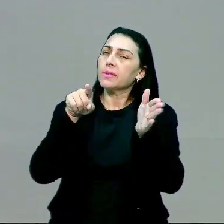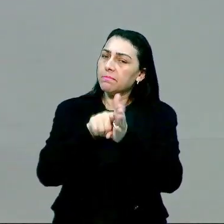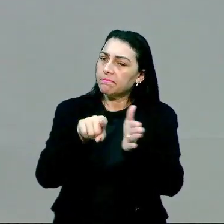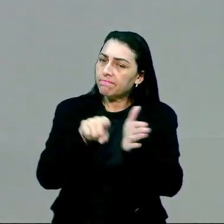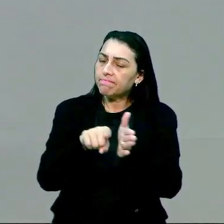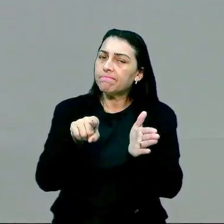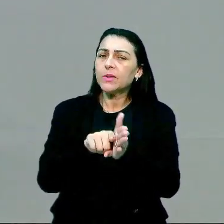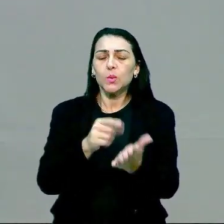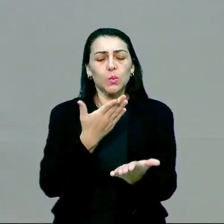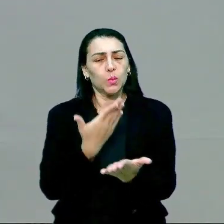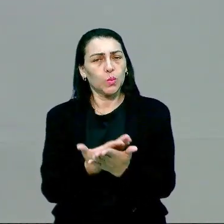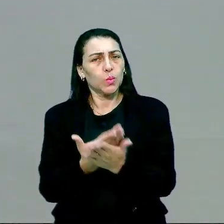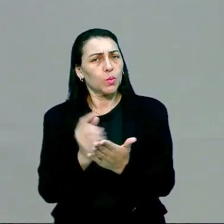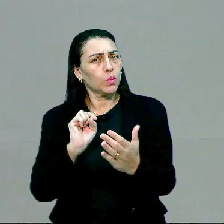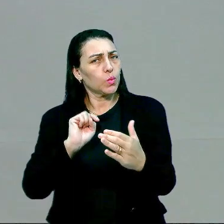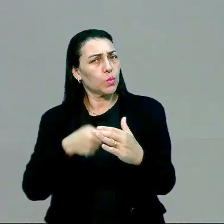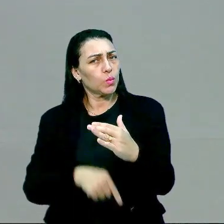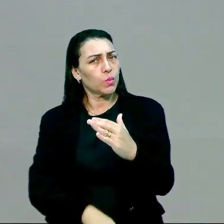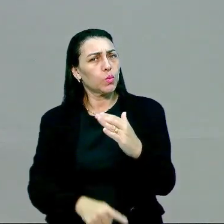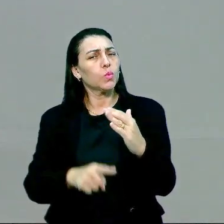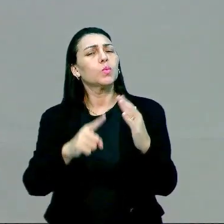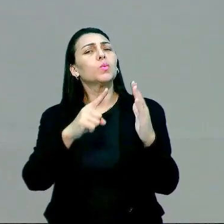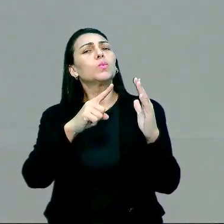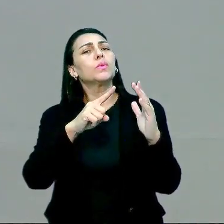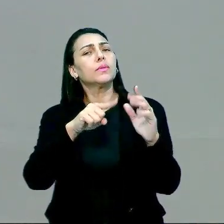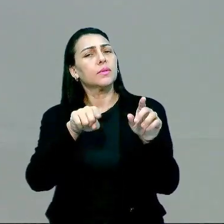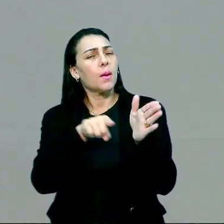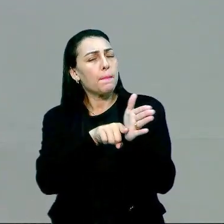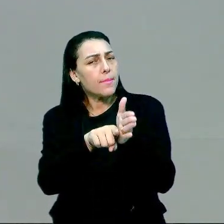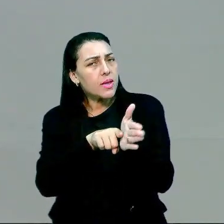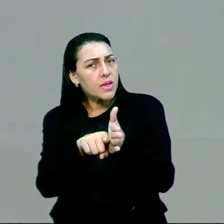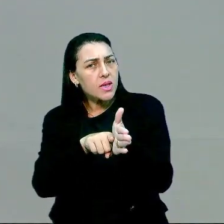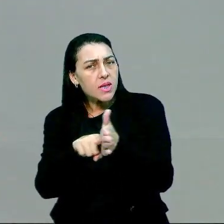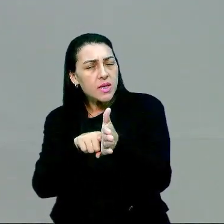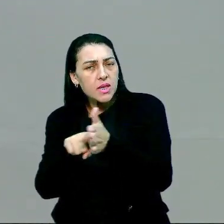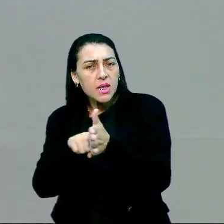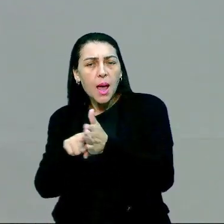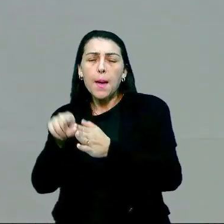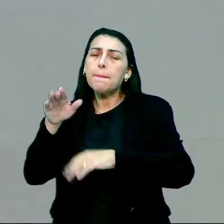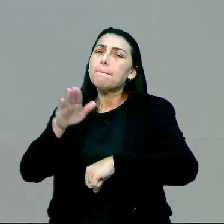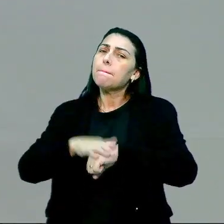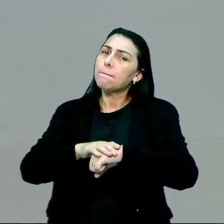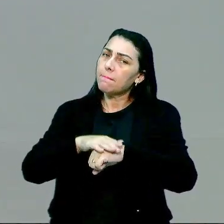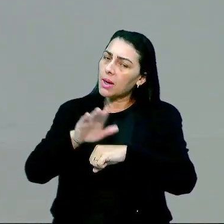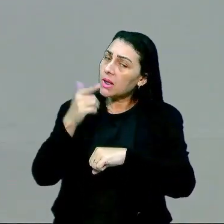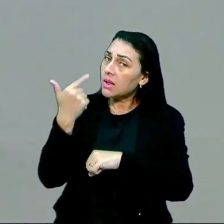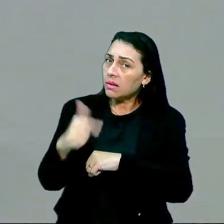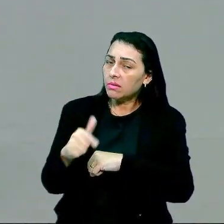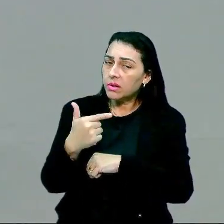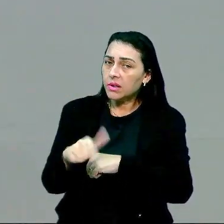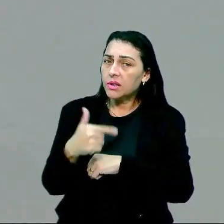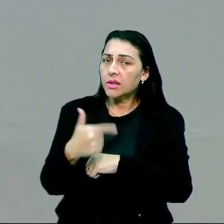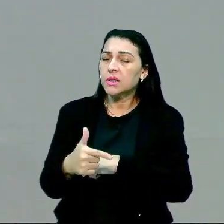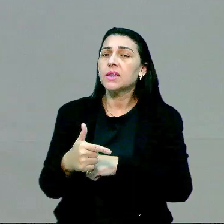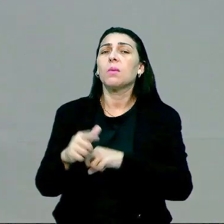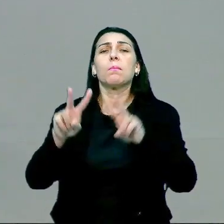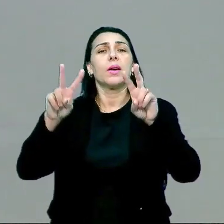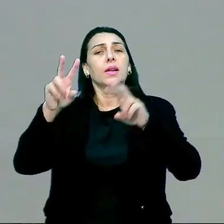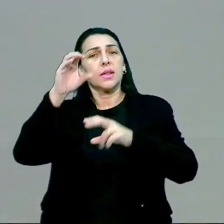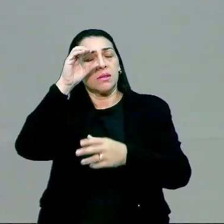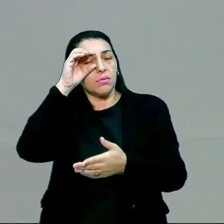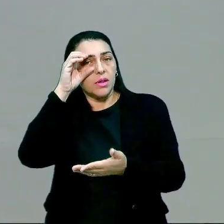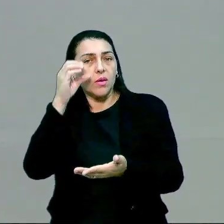questões, estudá-las cientificamente, conforme não haja, por mais, aliás, que não haja, uma